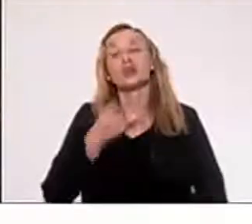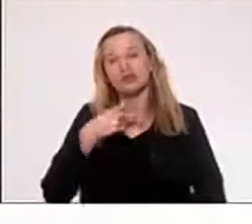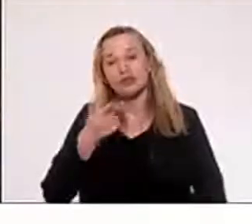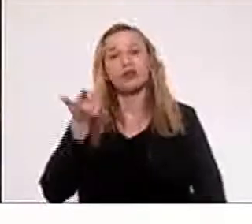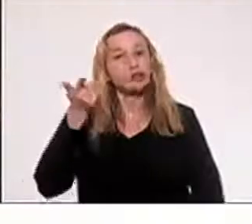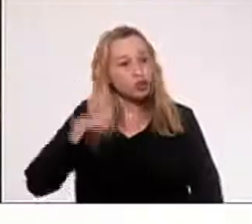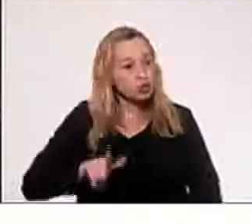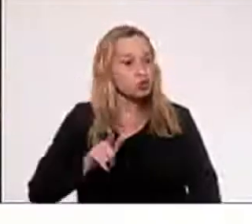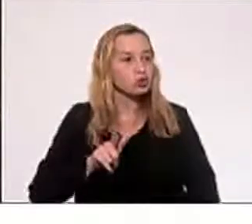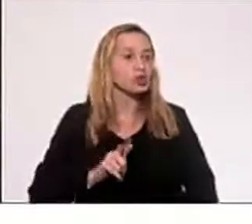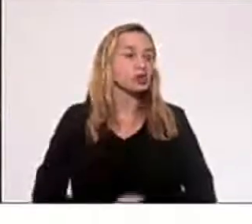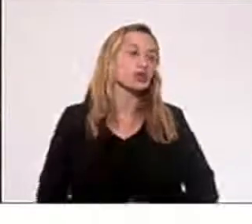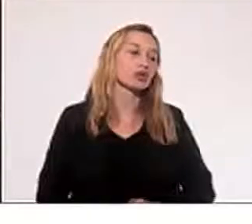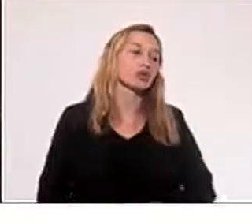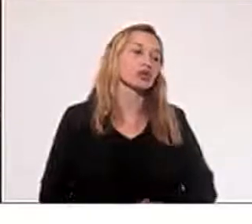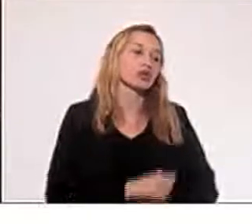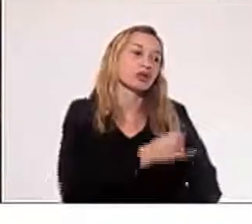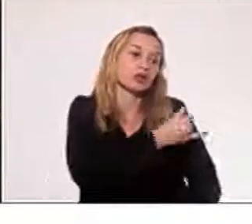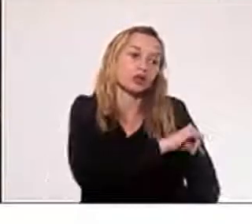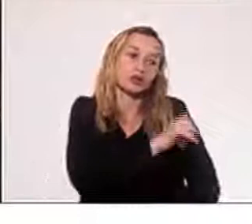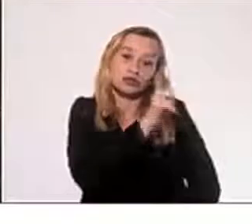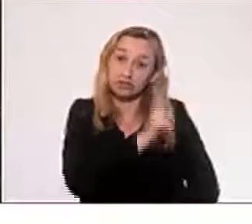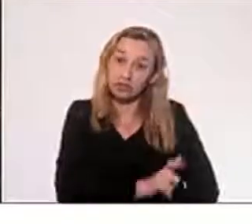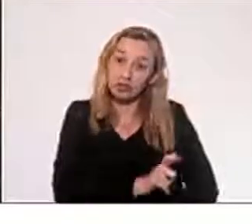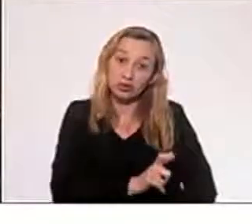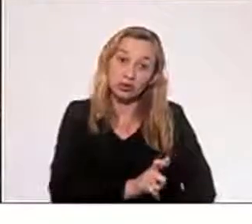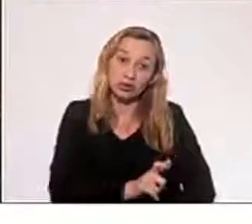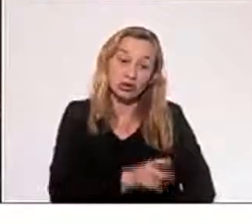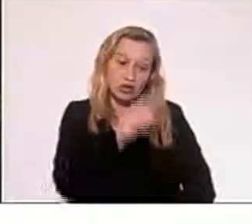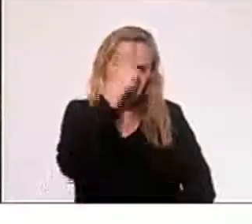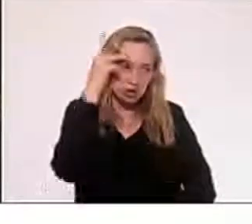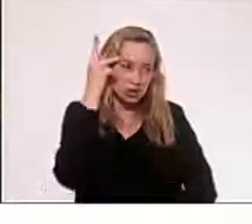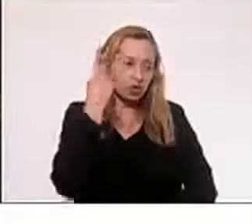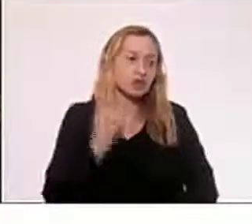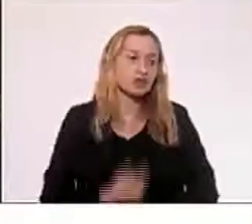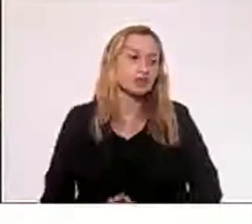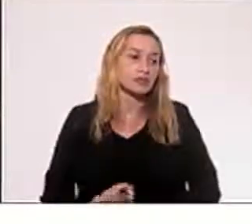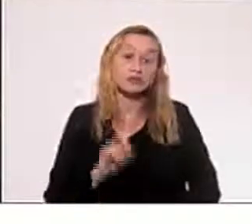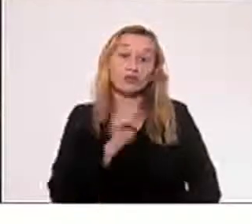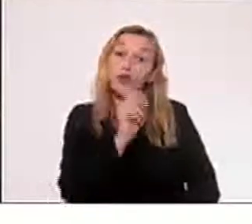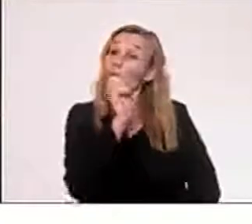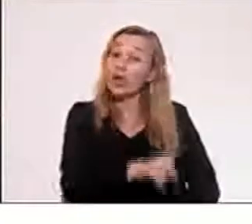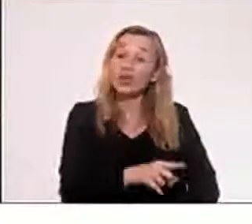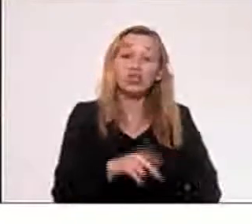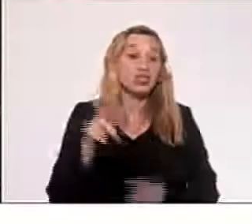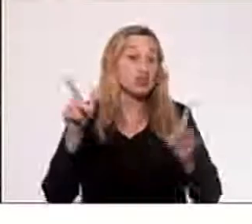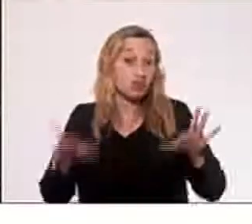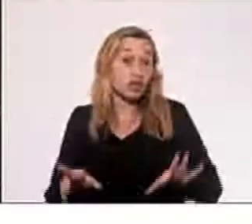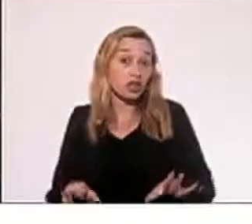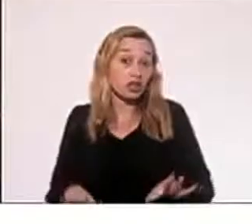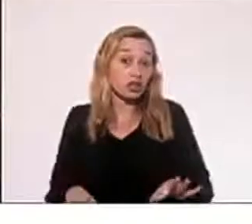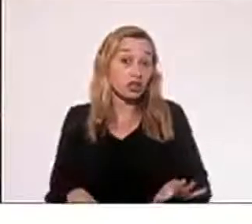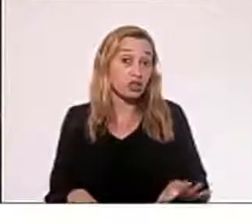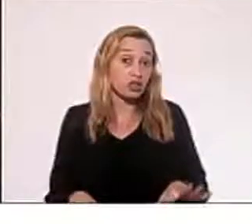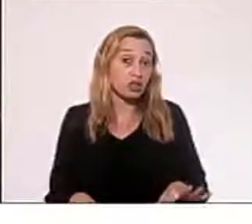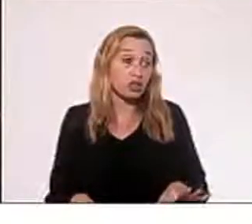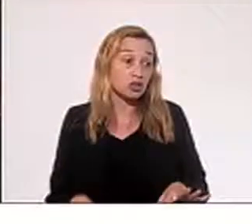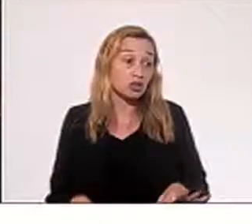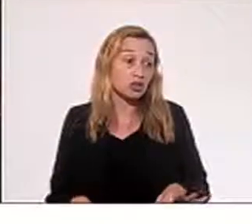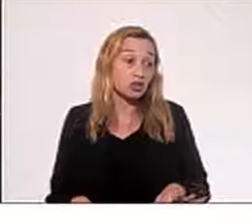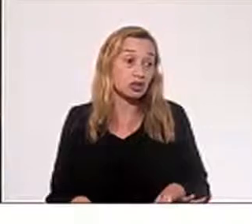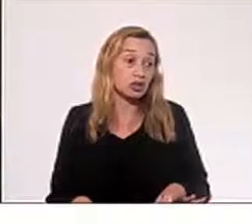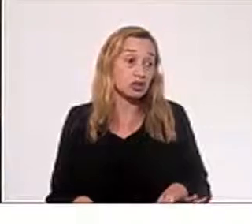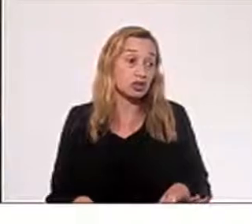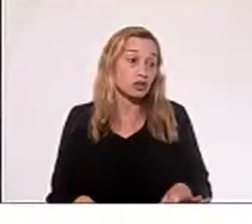o perfil do Rio de Janeiro dessas vítimas não é diferente do perfil